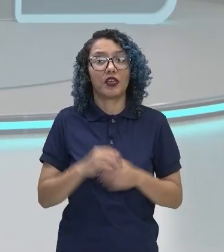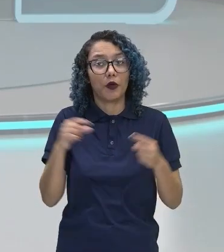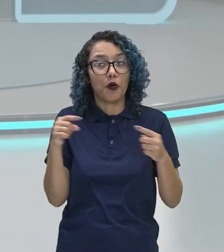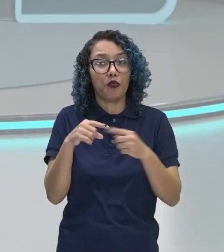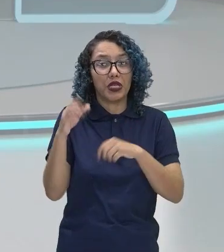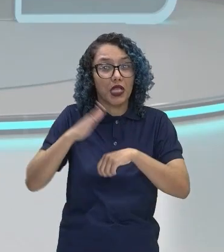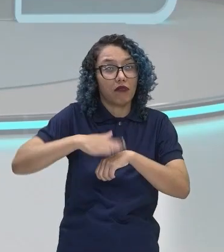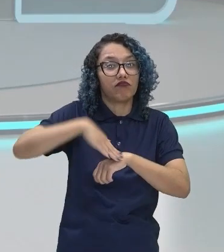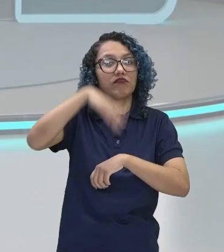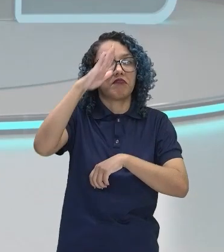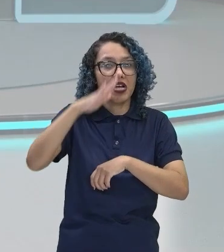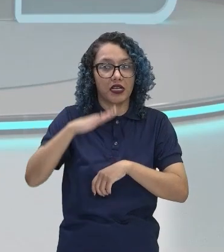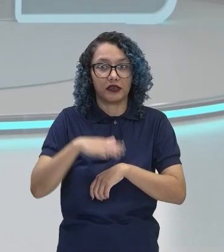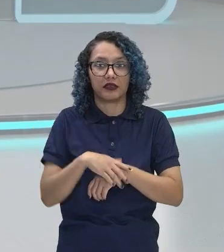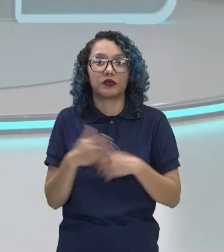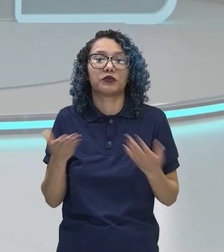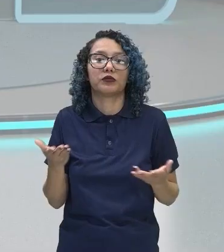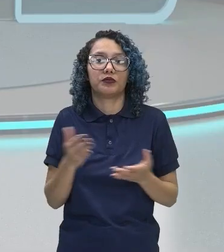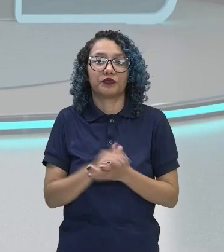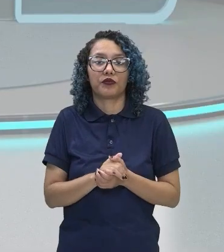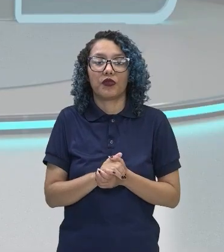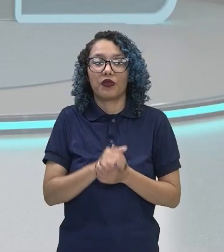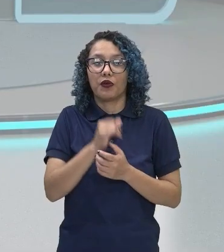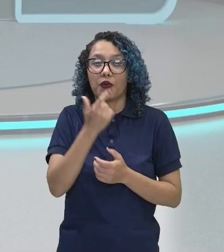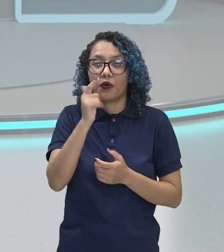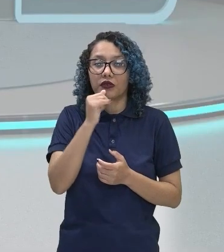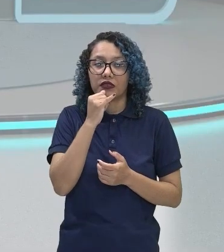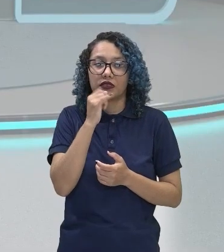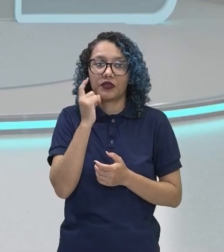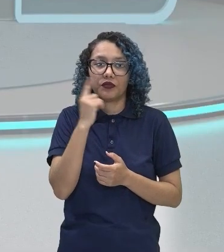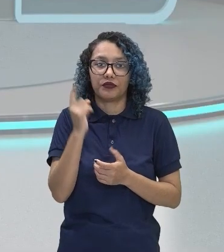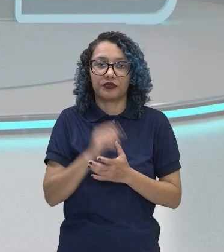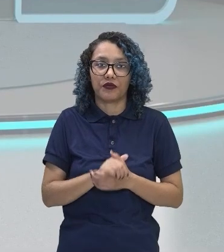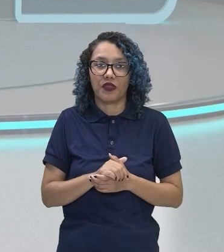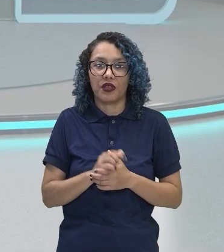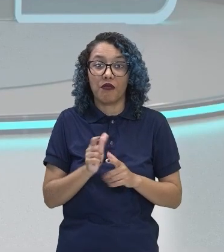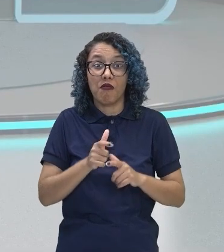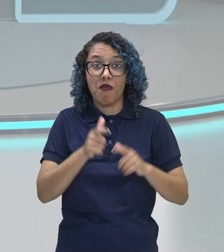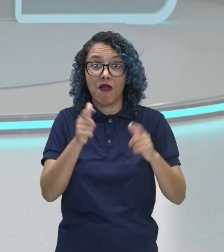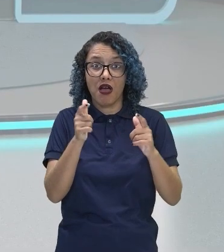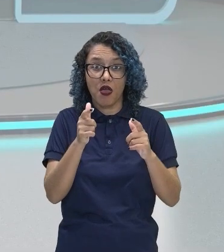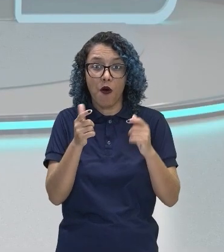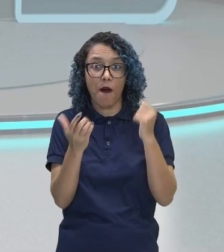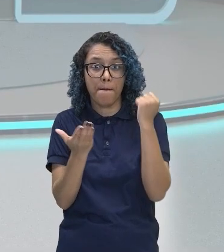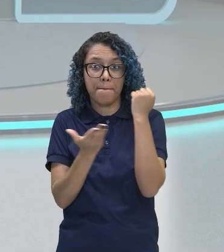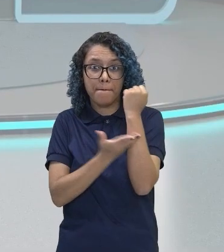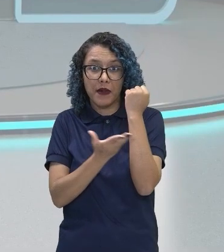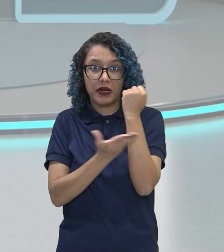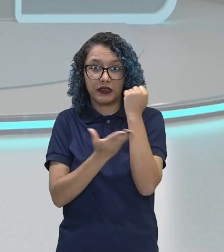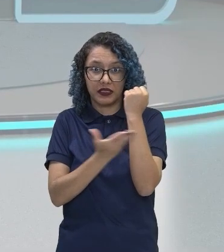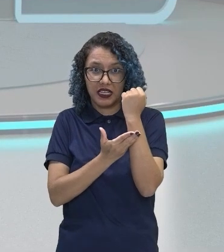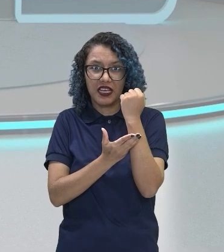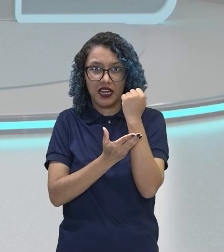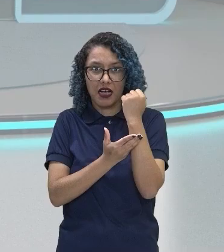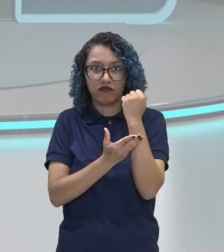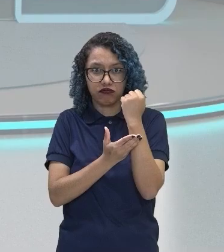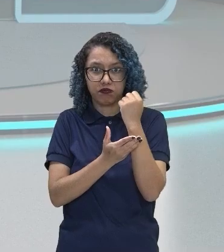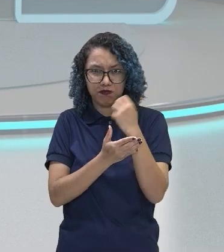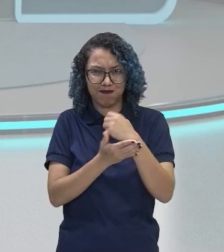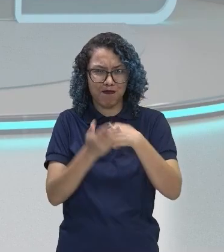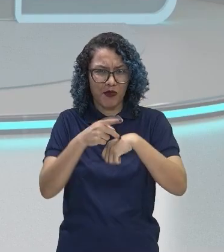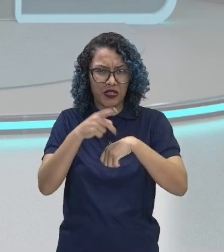Olha só o que nós temos agora. Nesse caso, maior madeira petrificada do mundo em forma de cúpula, localizada no